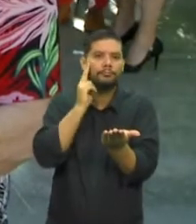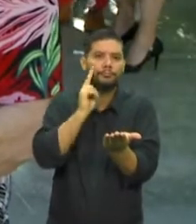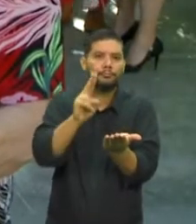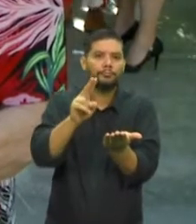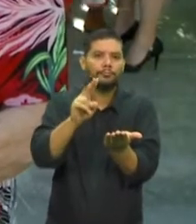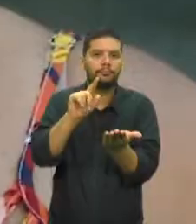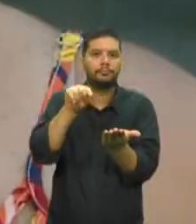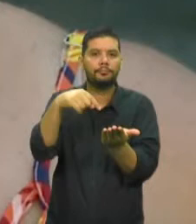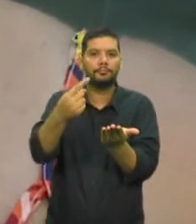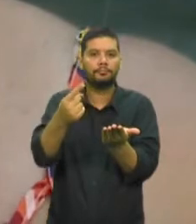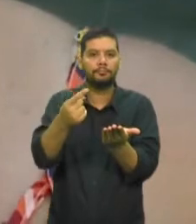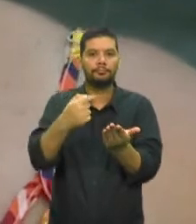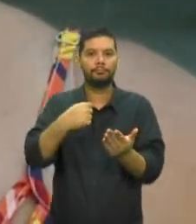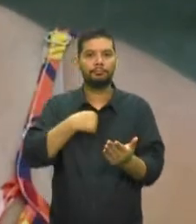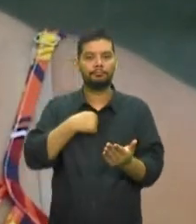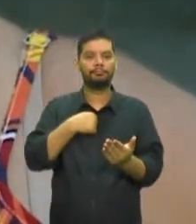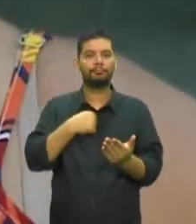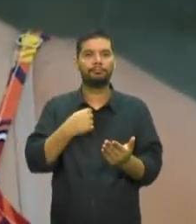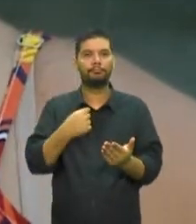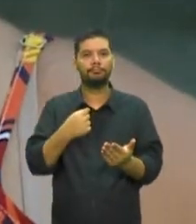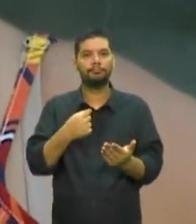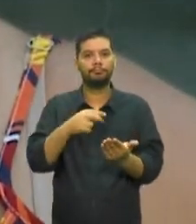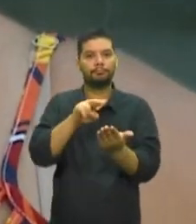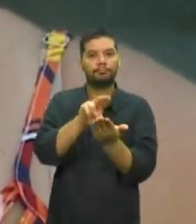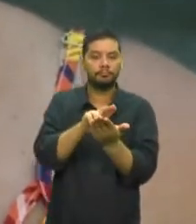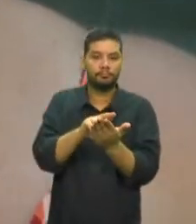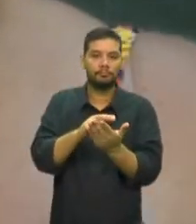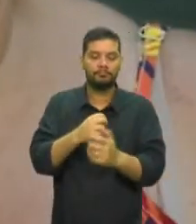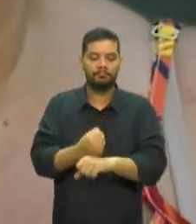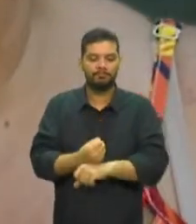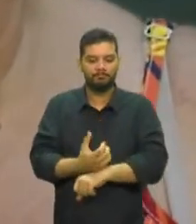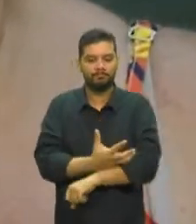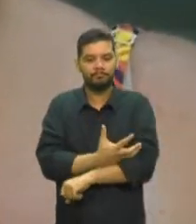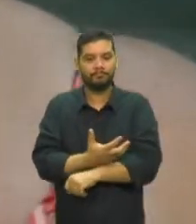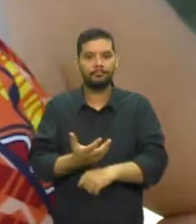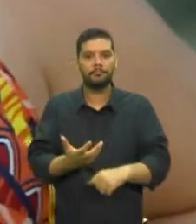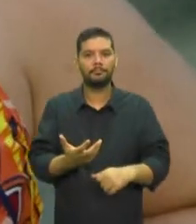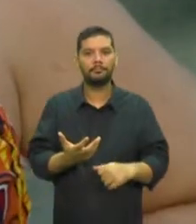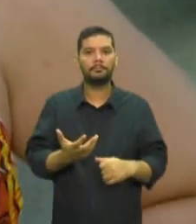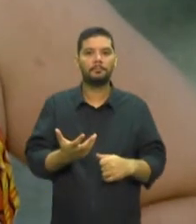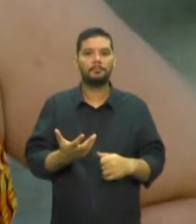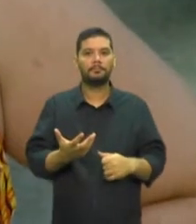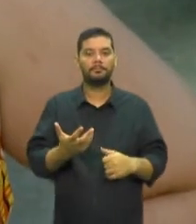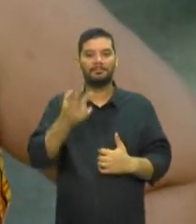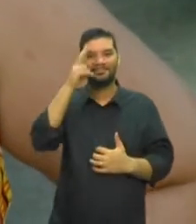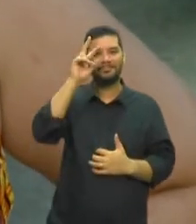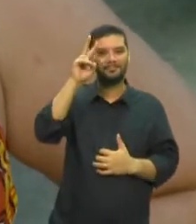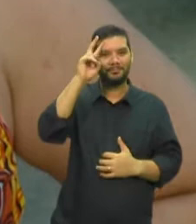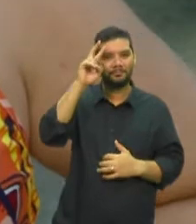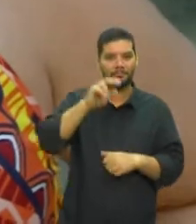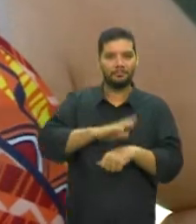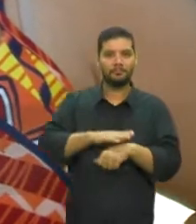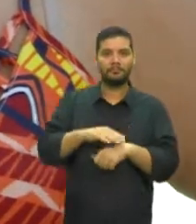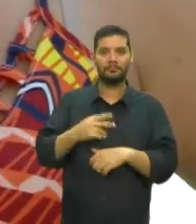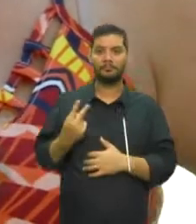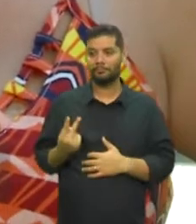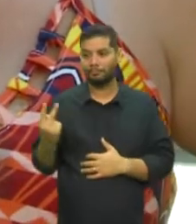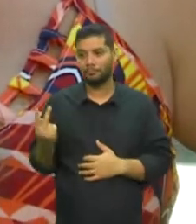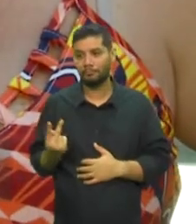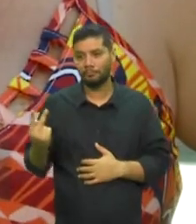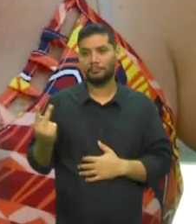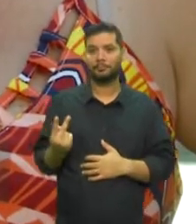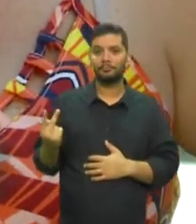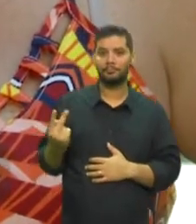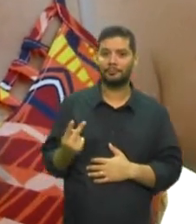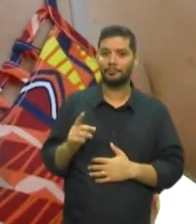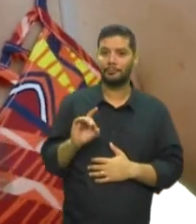a sua vez. Andréia se emociona ao relembrar desses momentos. Eu fiquei muito preocupada porque é só eu e ela. E